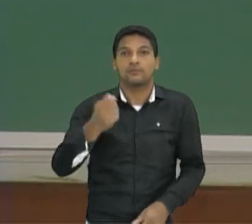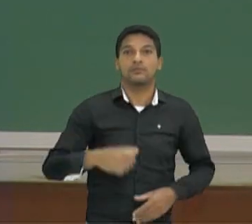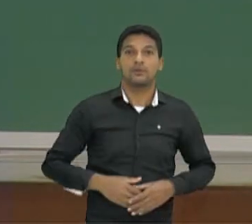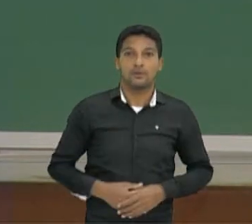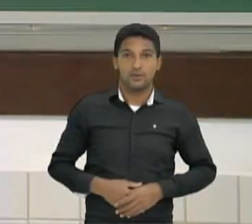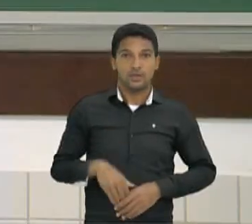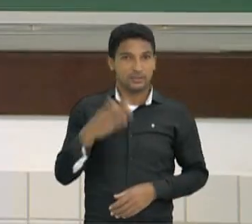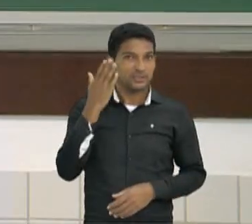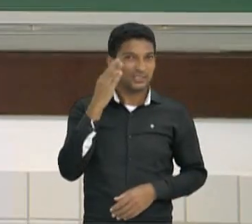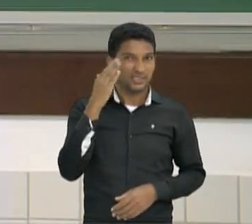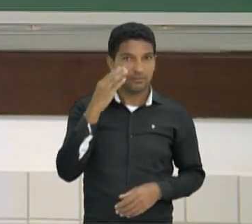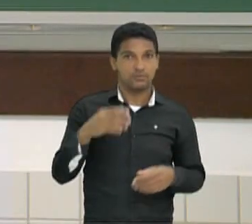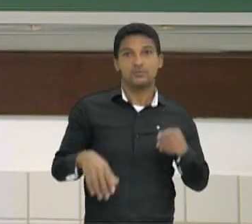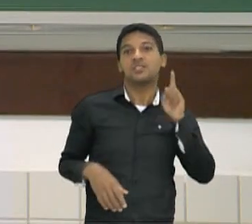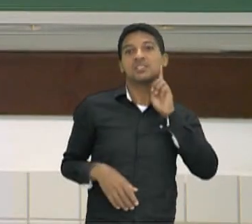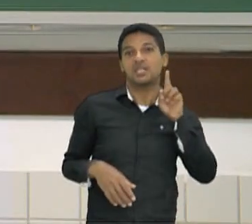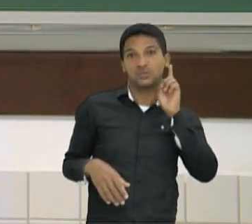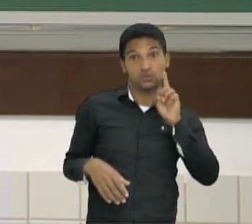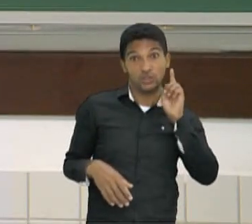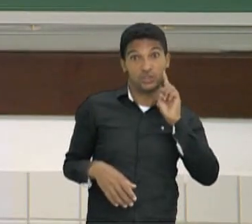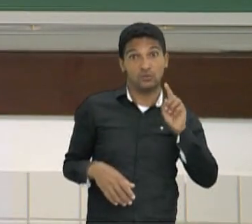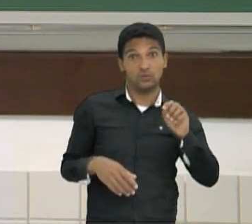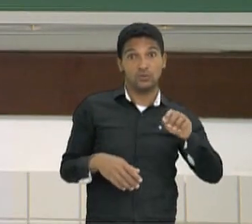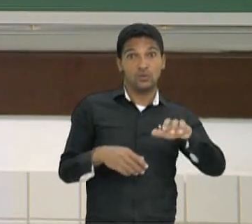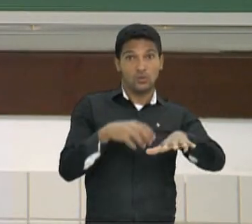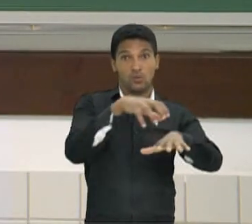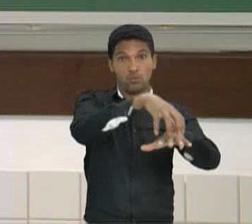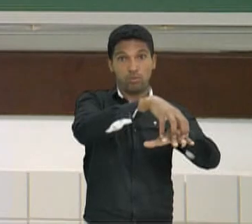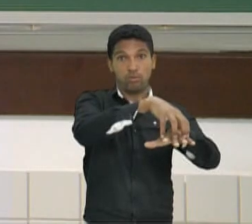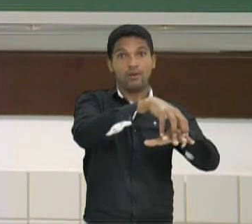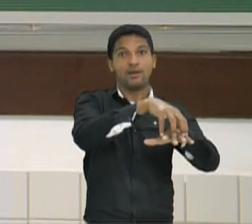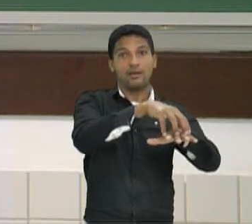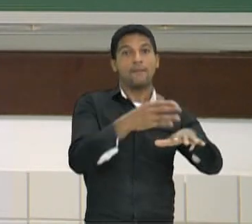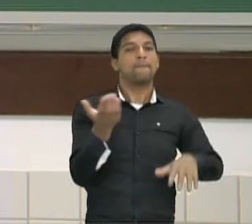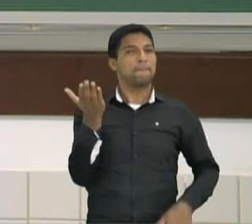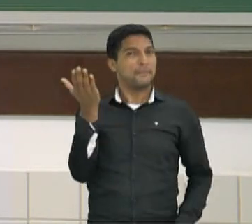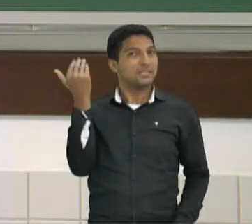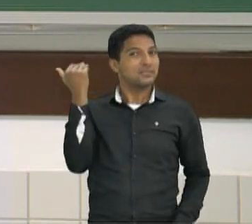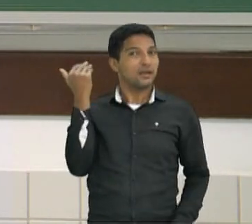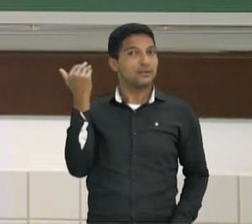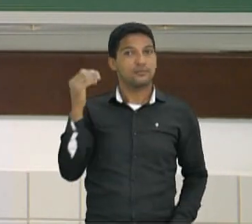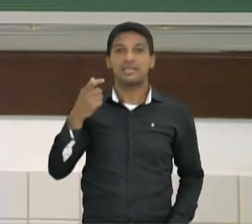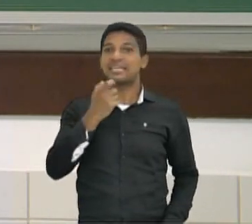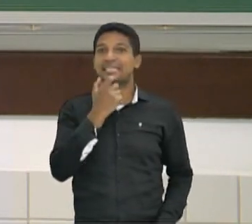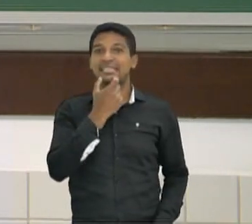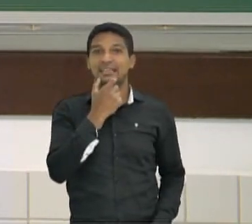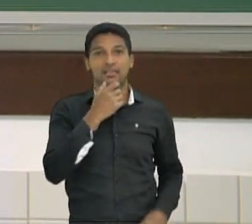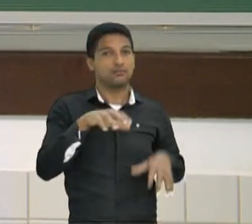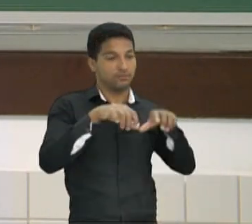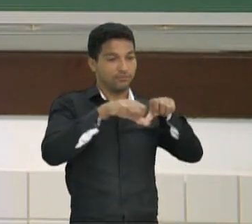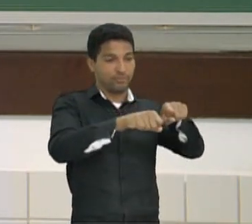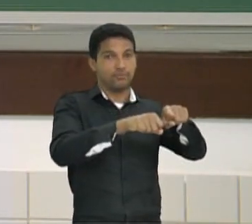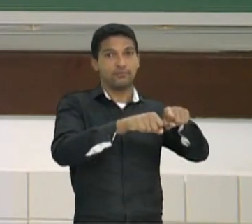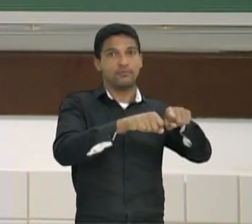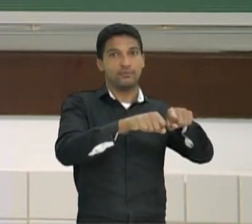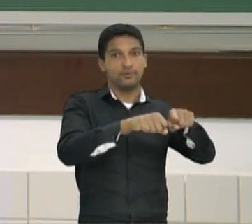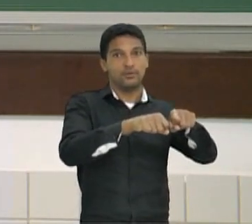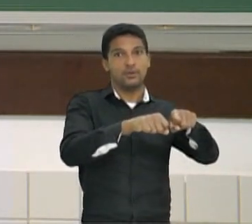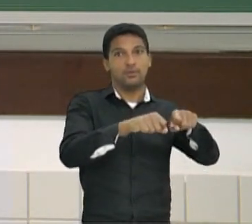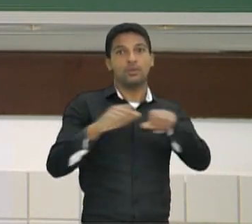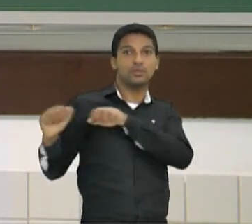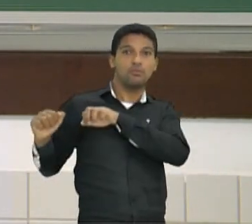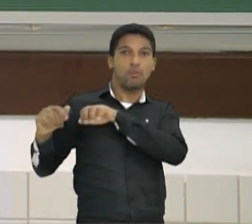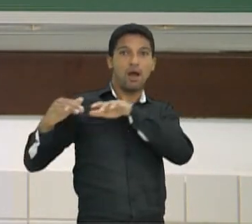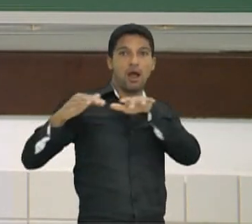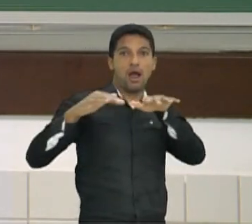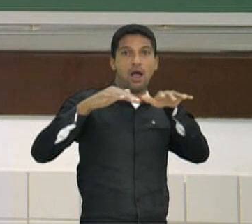é uma colônia inglesa, né, então a partir do processo de imigração, o pessoal sair da Inglaterra e ir para os Estados